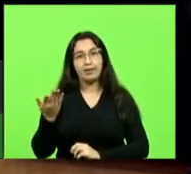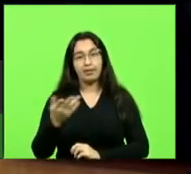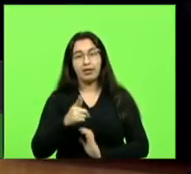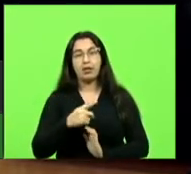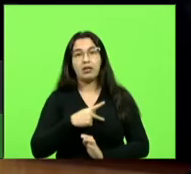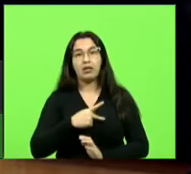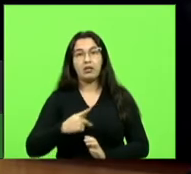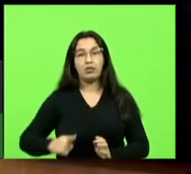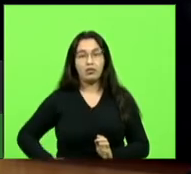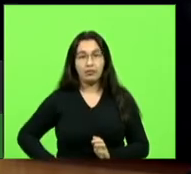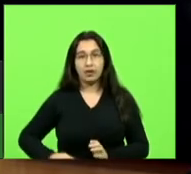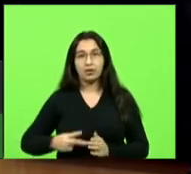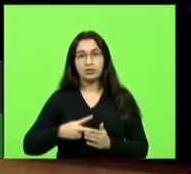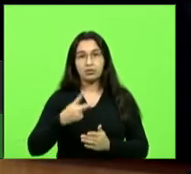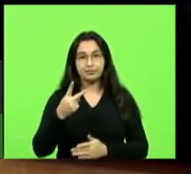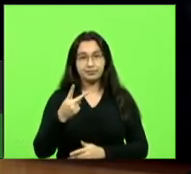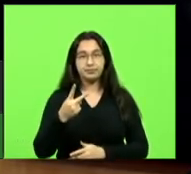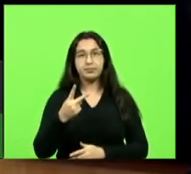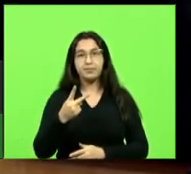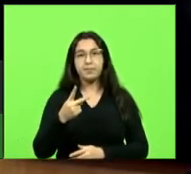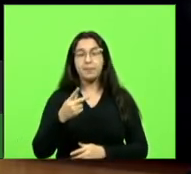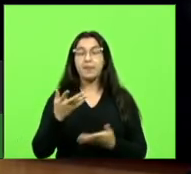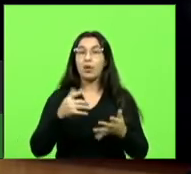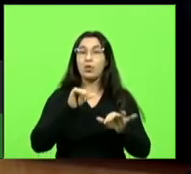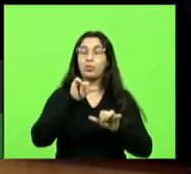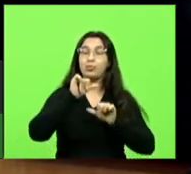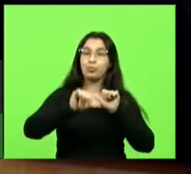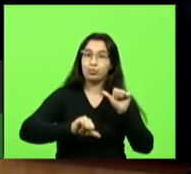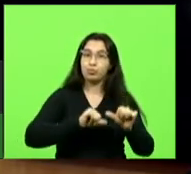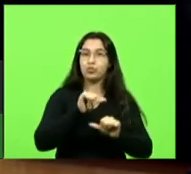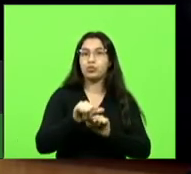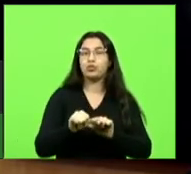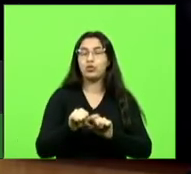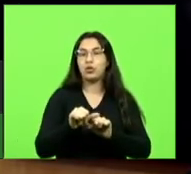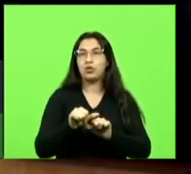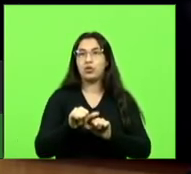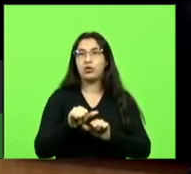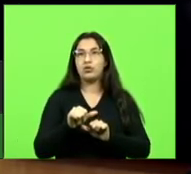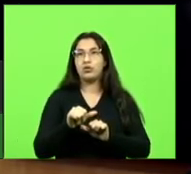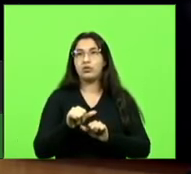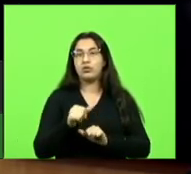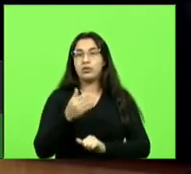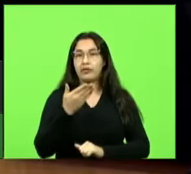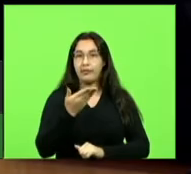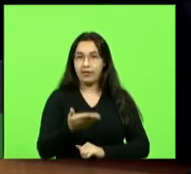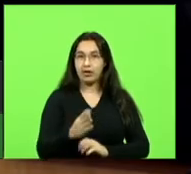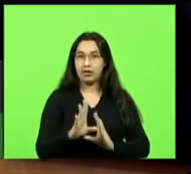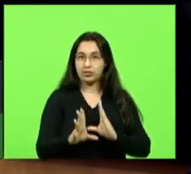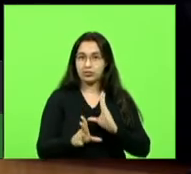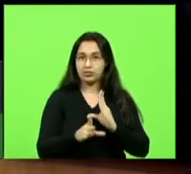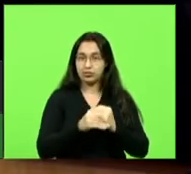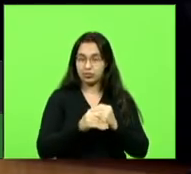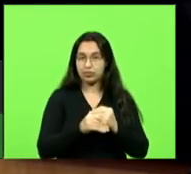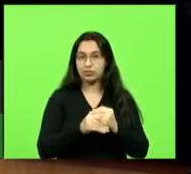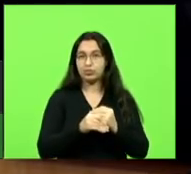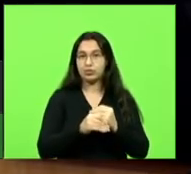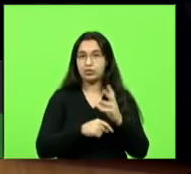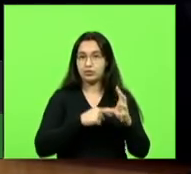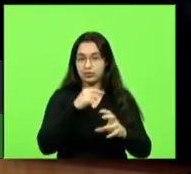agora então sofre uma alteração a partir deste substitutivo